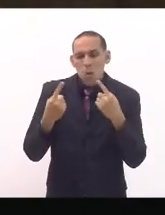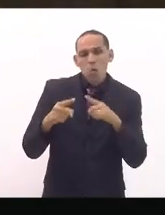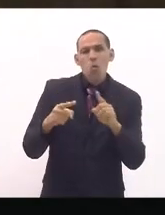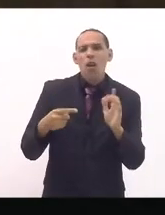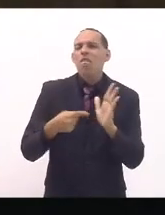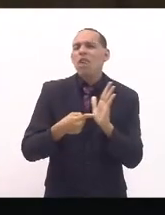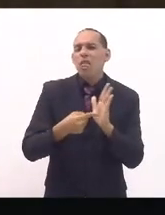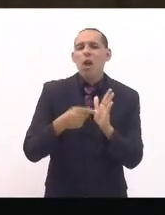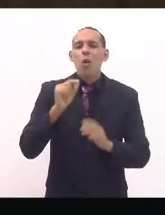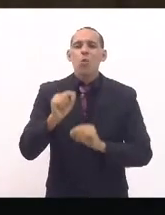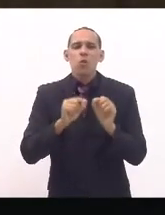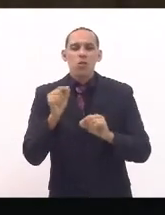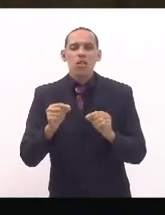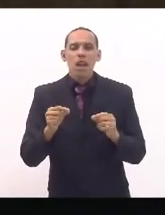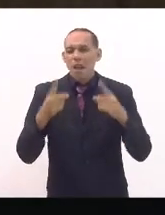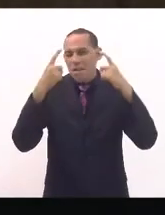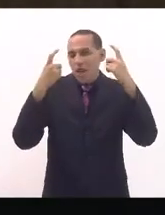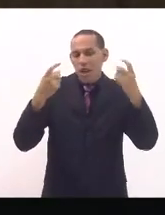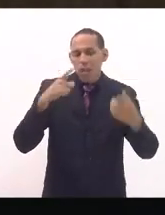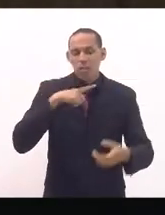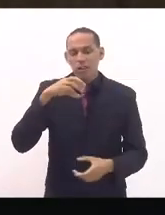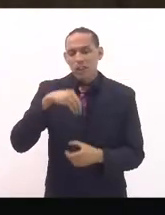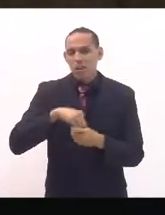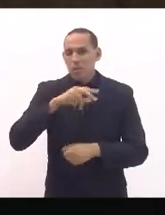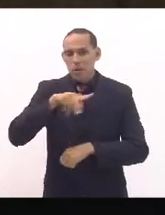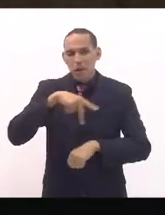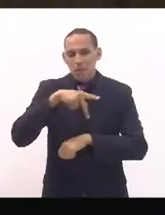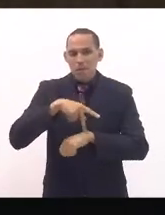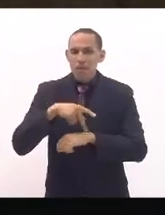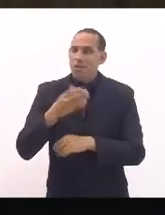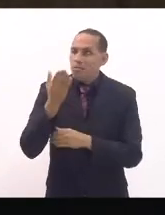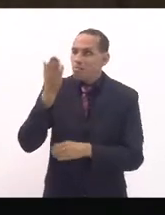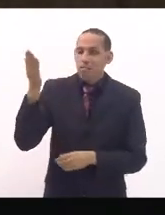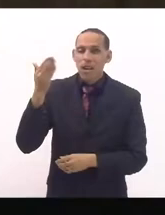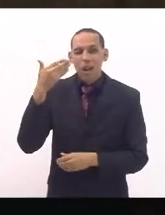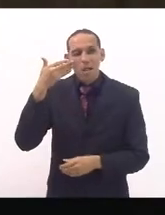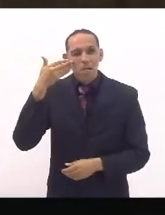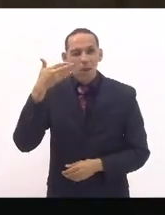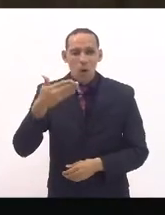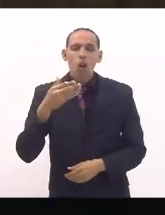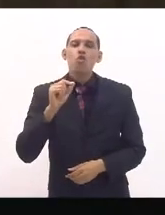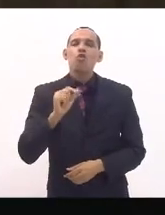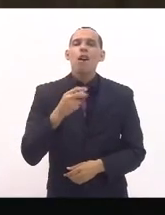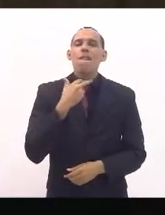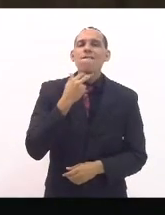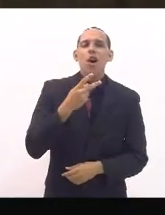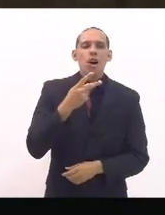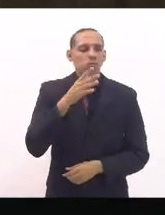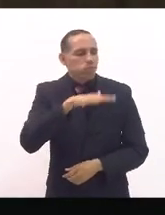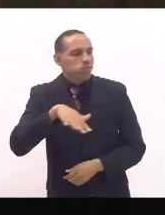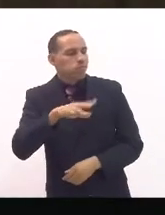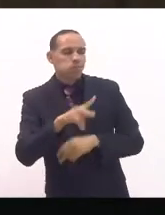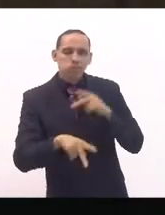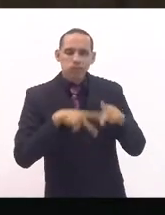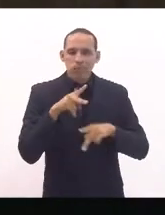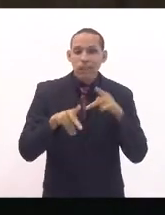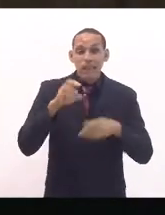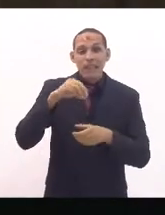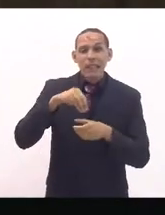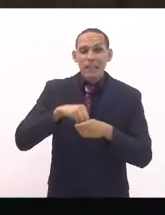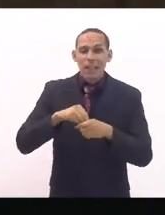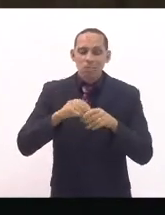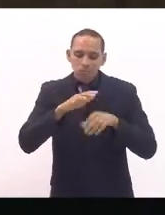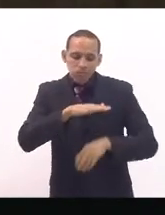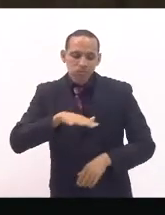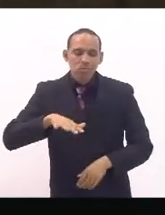de barbárie que vivemos nesse país. Então, a torcida organizada expressa a voz do povo dentro de um